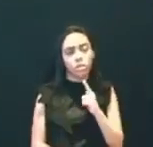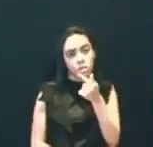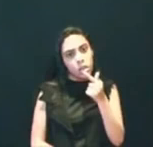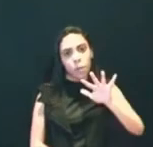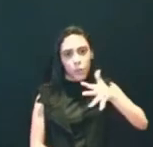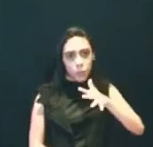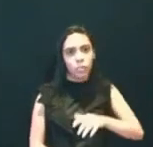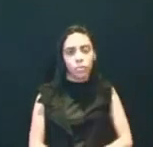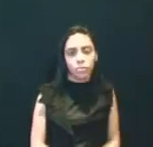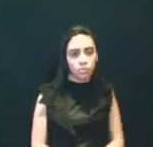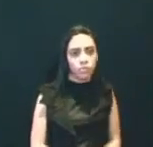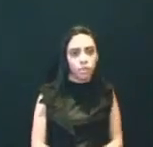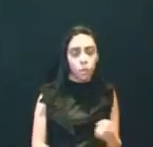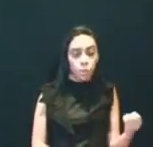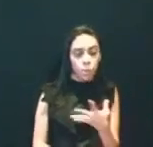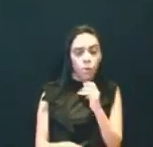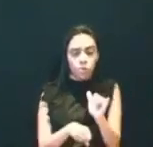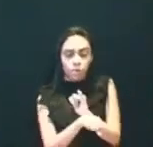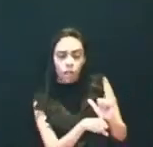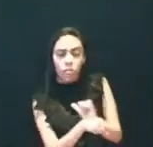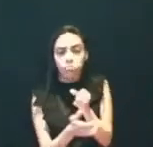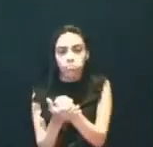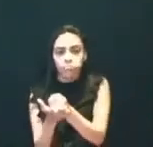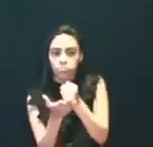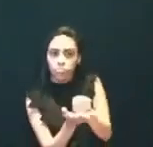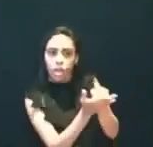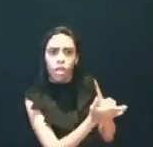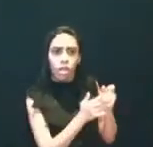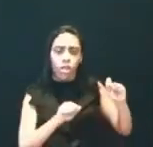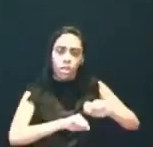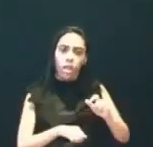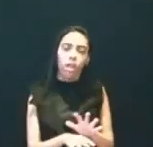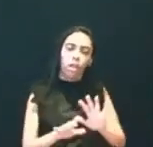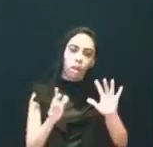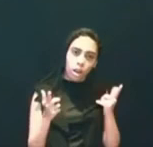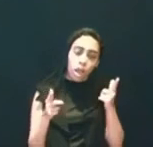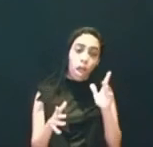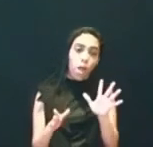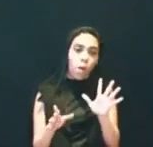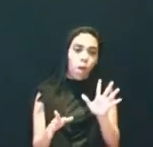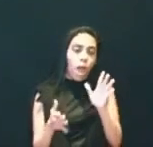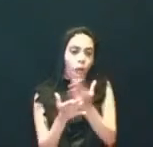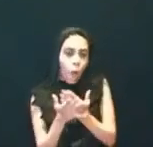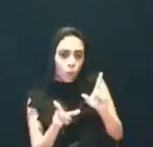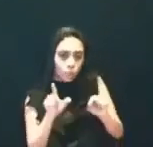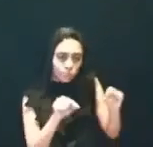7 tratamentos novos que a gente pode, obviamente, para casos